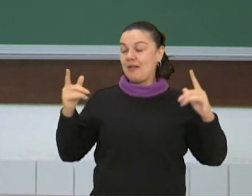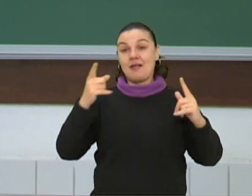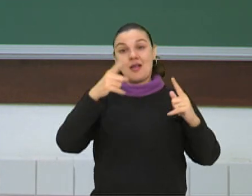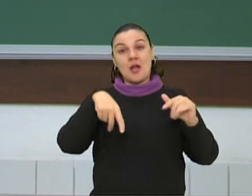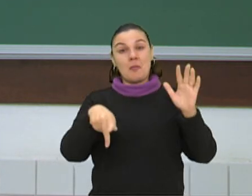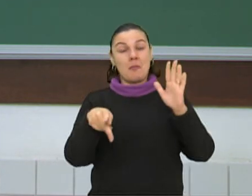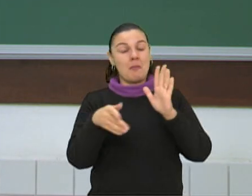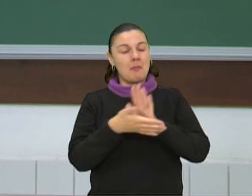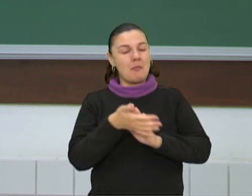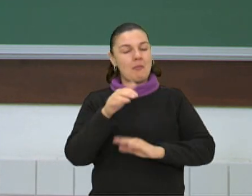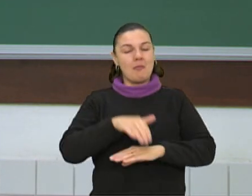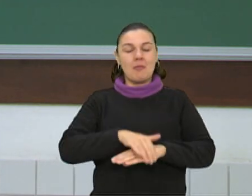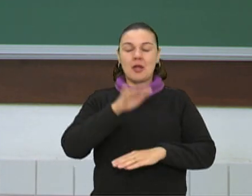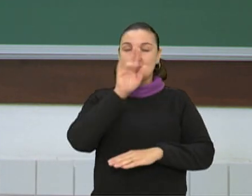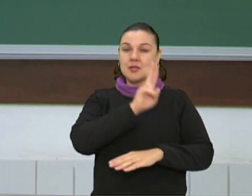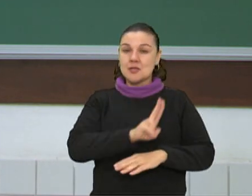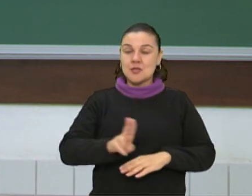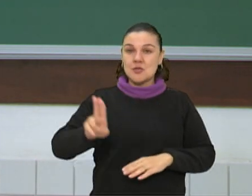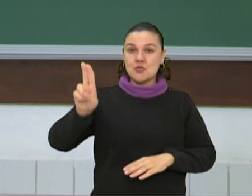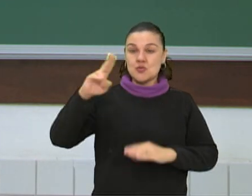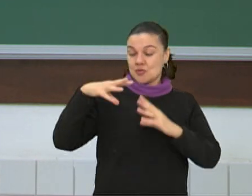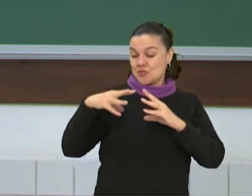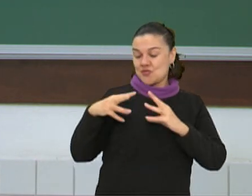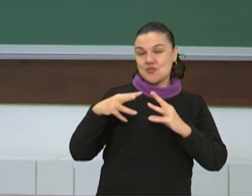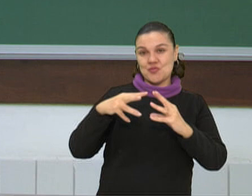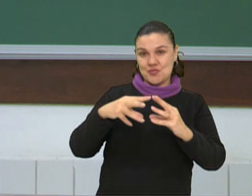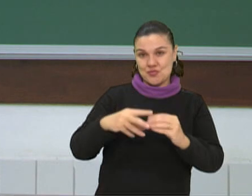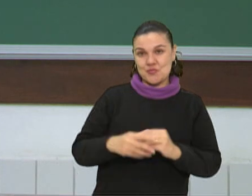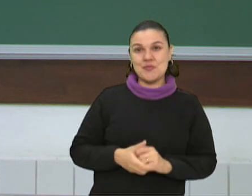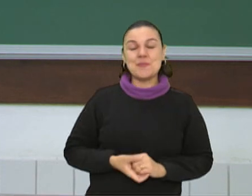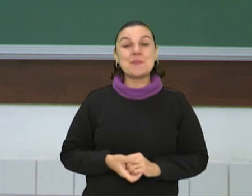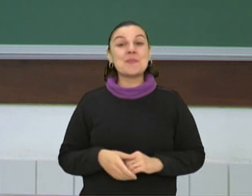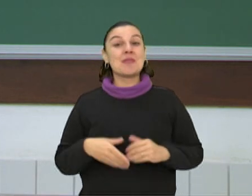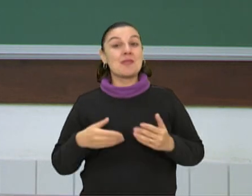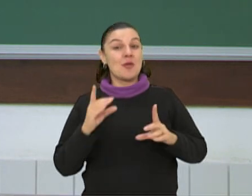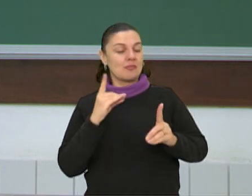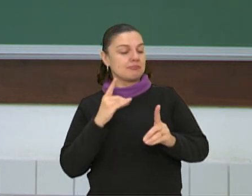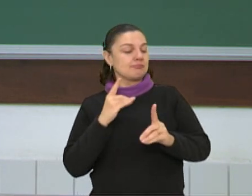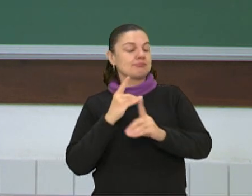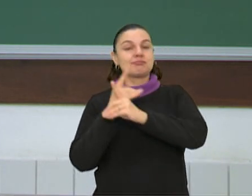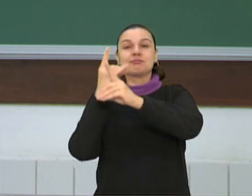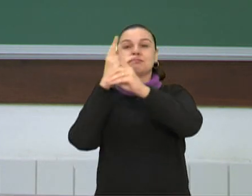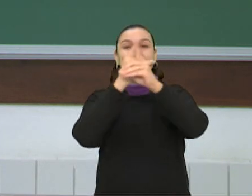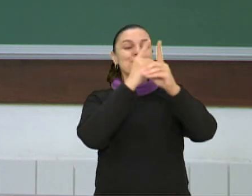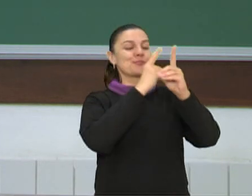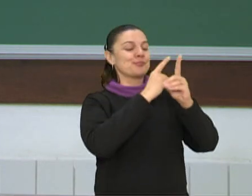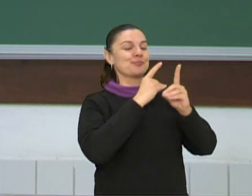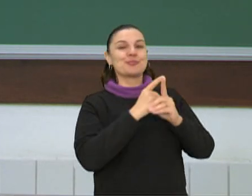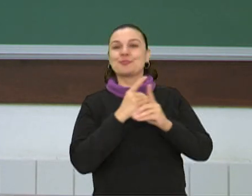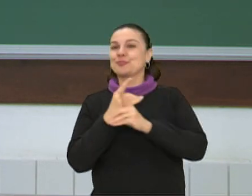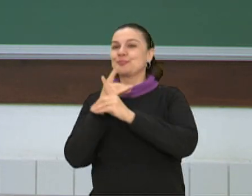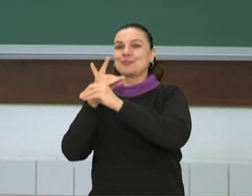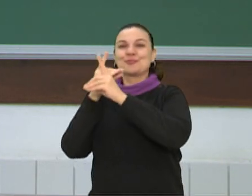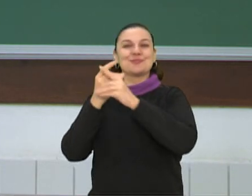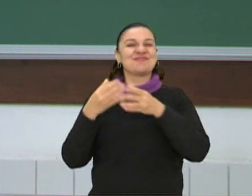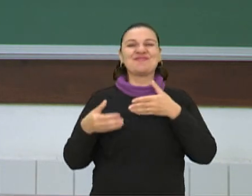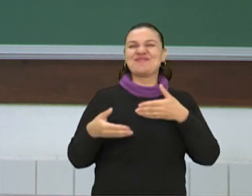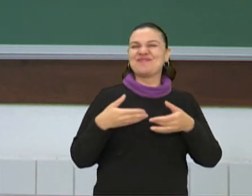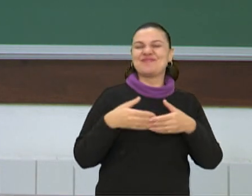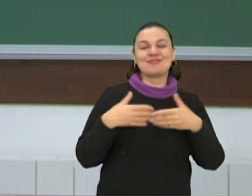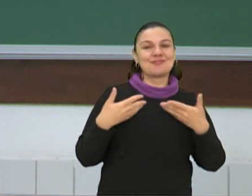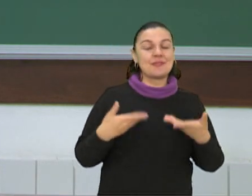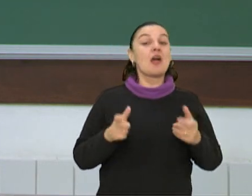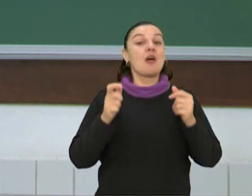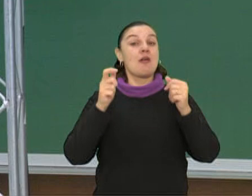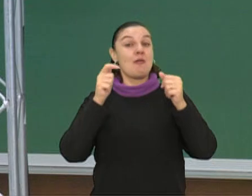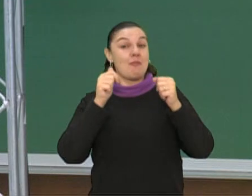Ele é um dos meios muito utilizados por todos nós e nós podemos encontrá-los em diversos lugares. Ele pode ter